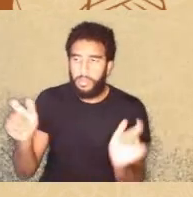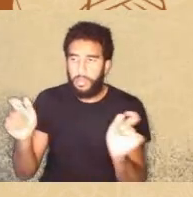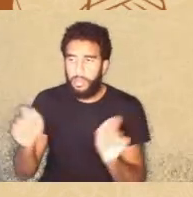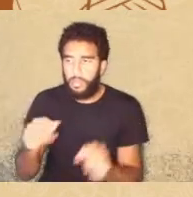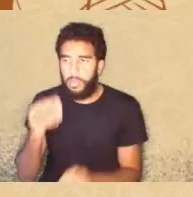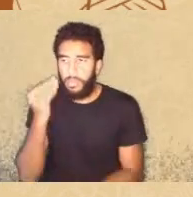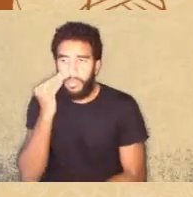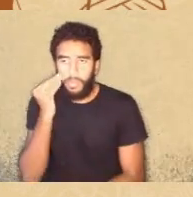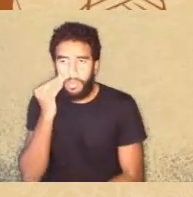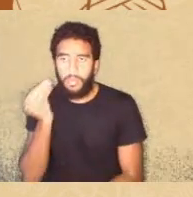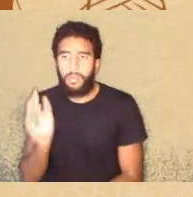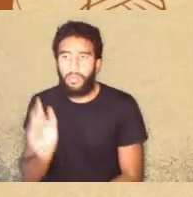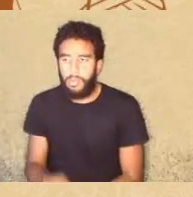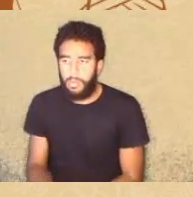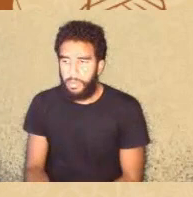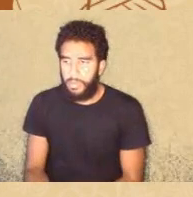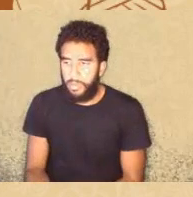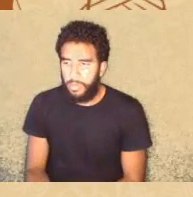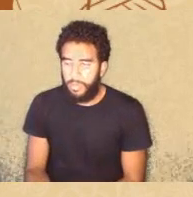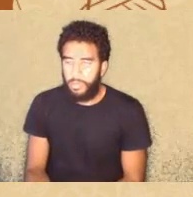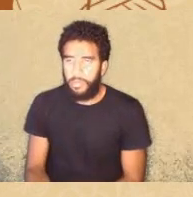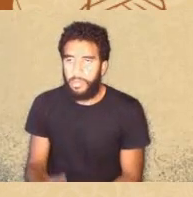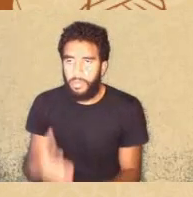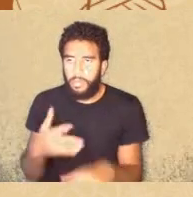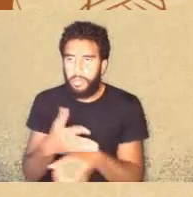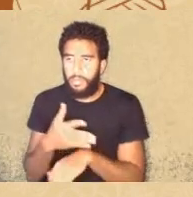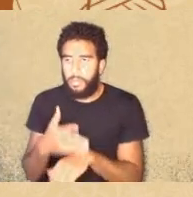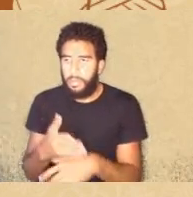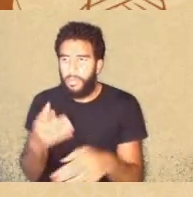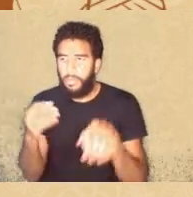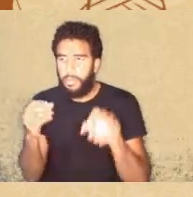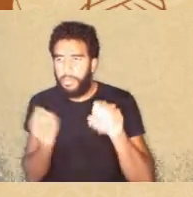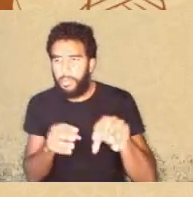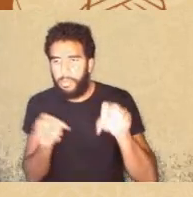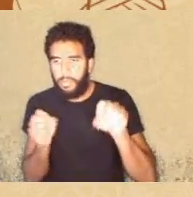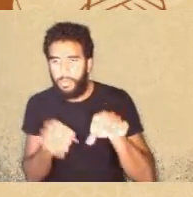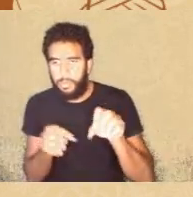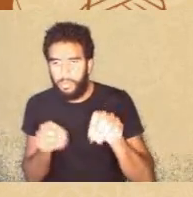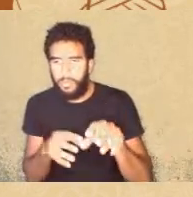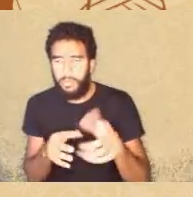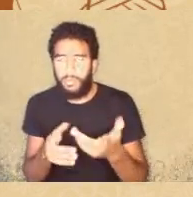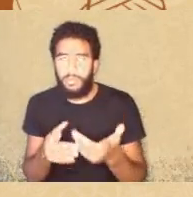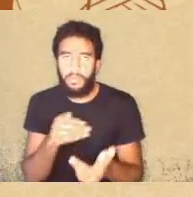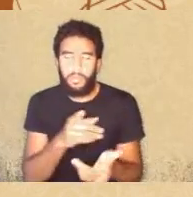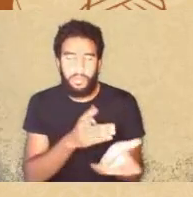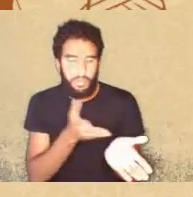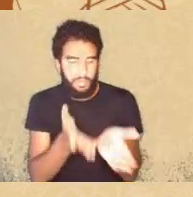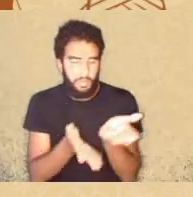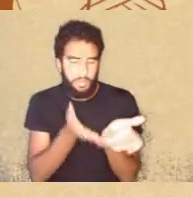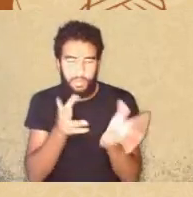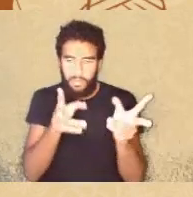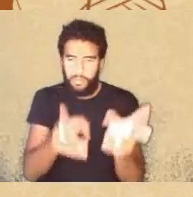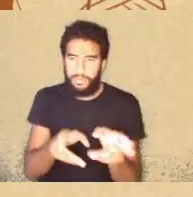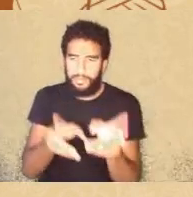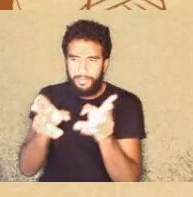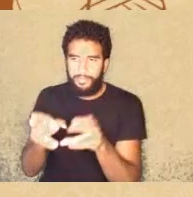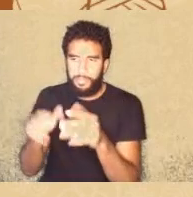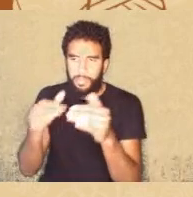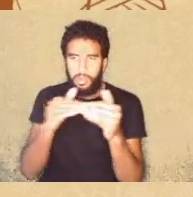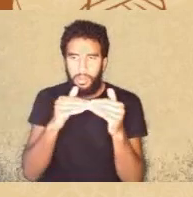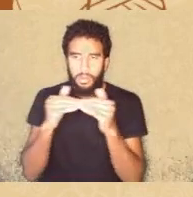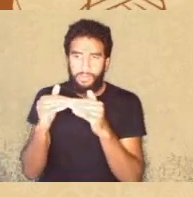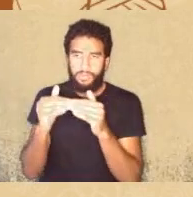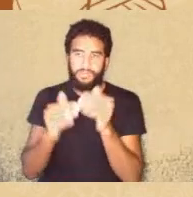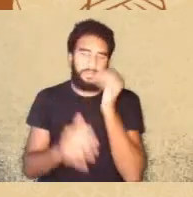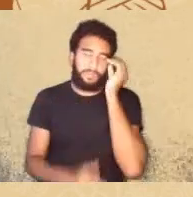possa, por conta própria, ter acesso a uma educação que ela seja tratada como todas as outras pessoas, né,